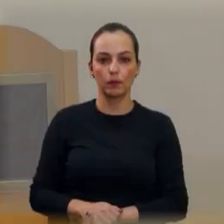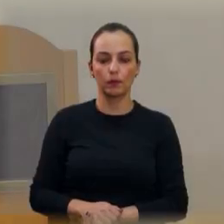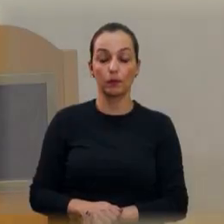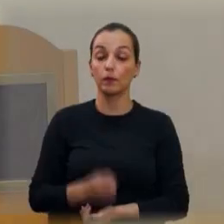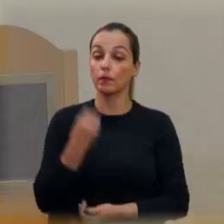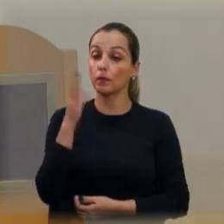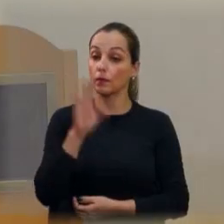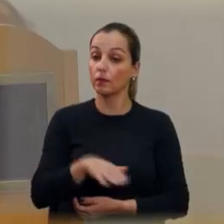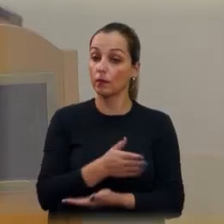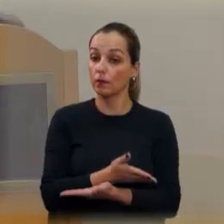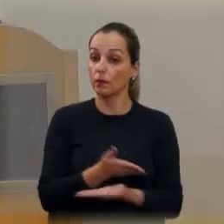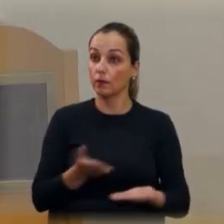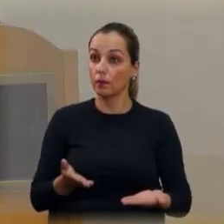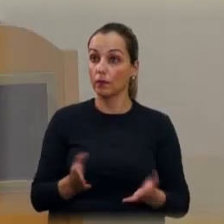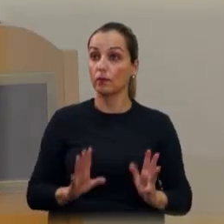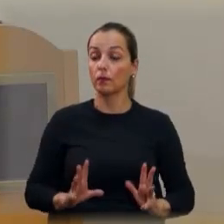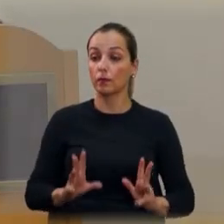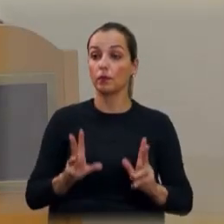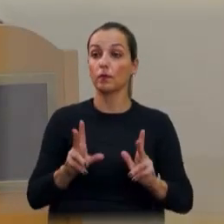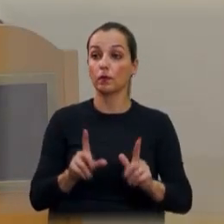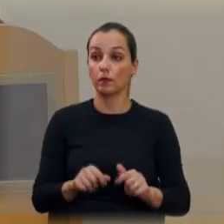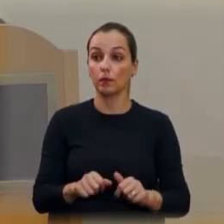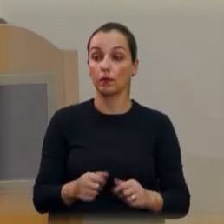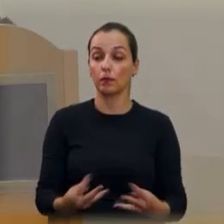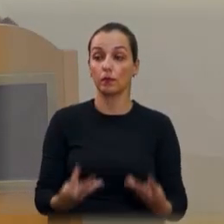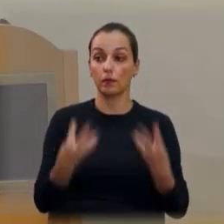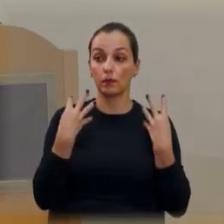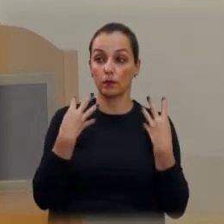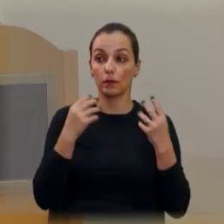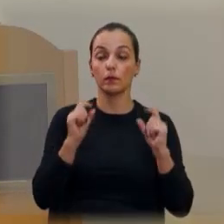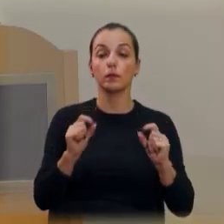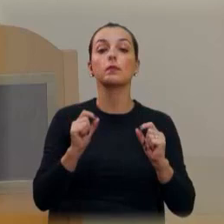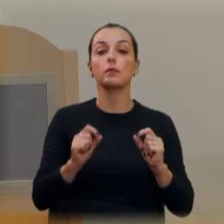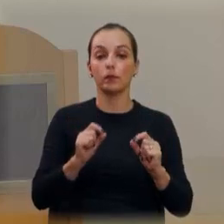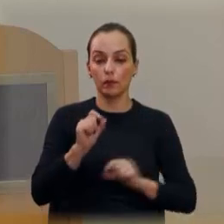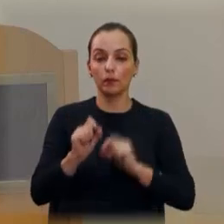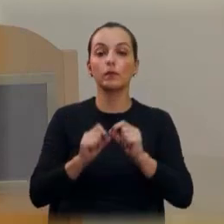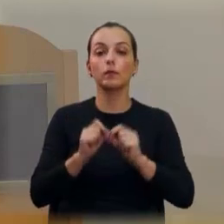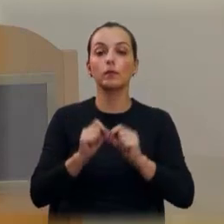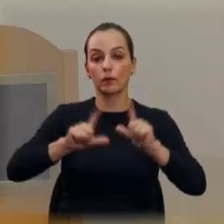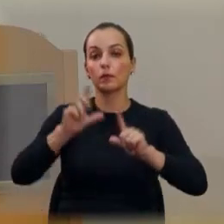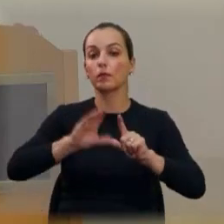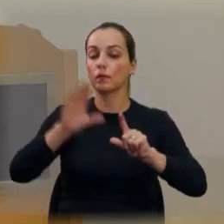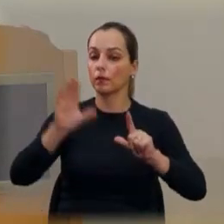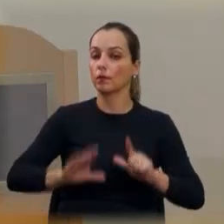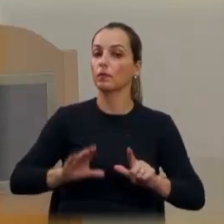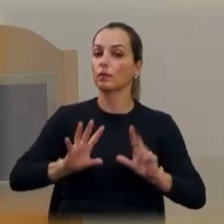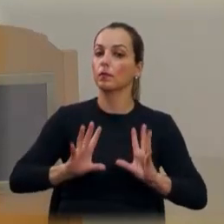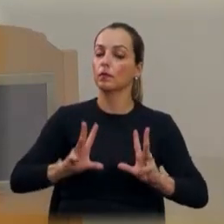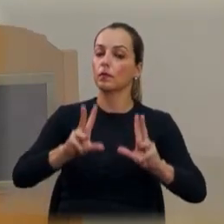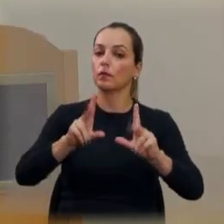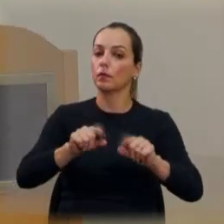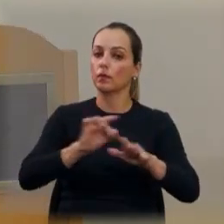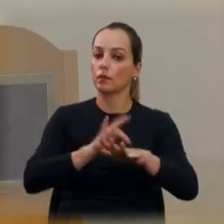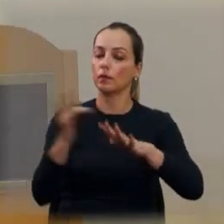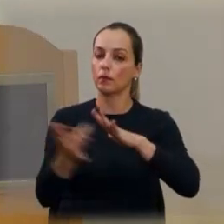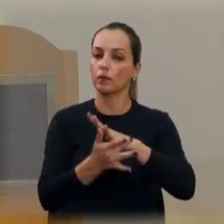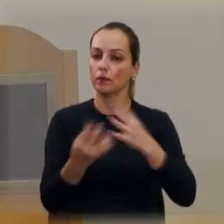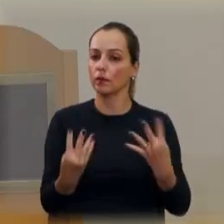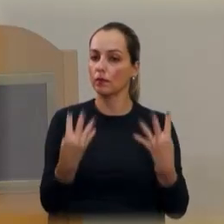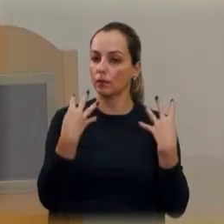Boa tarde, presidente. Boa tarde a todos que estão ligados conosco. Boa tarde a você da TV Câmara e a todos que estão ligados nas redes